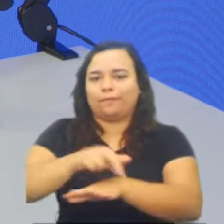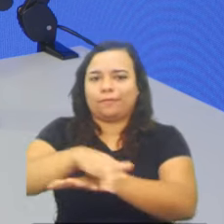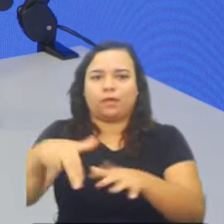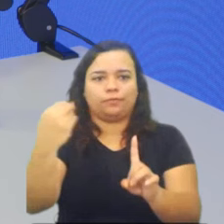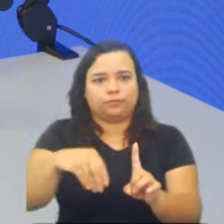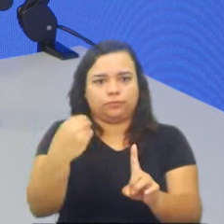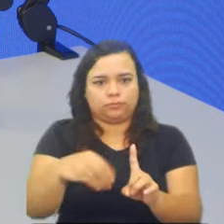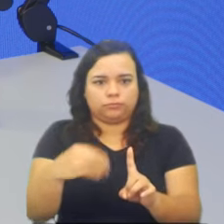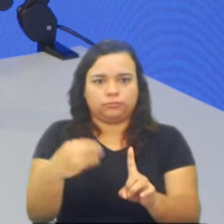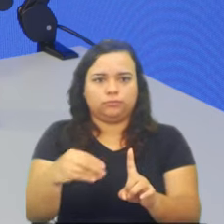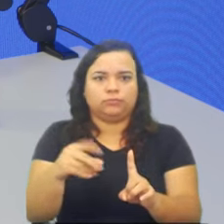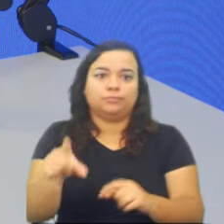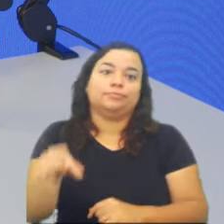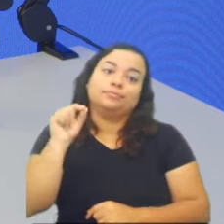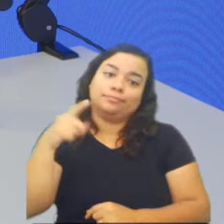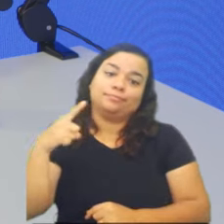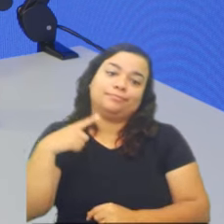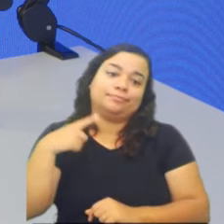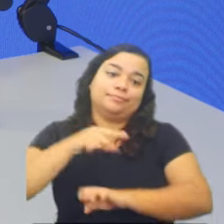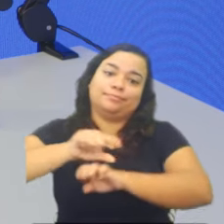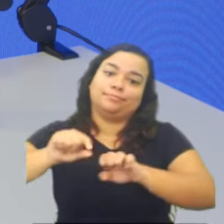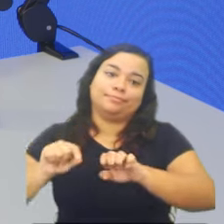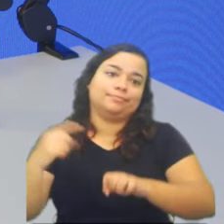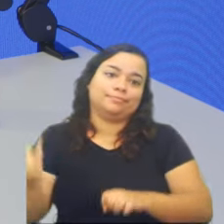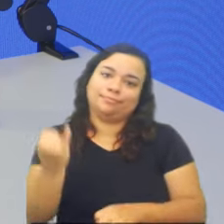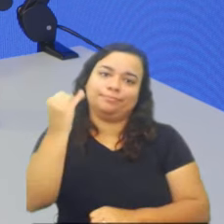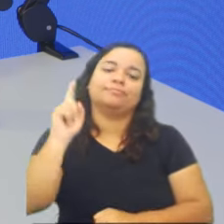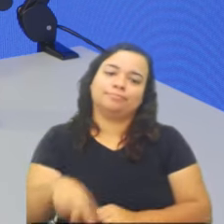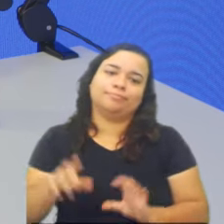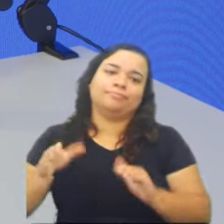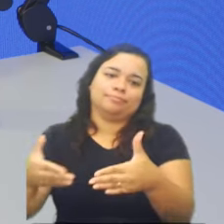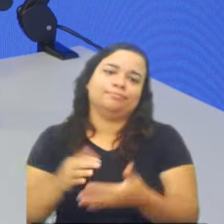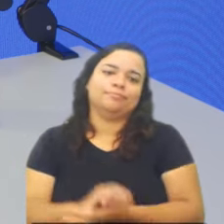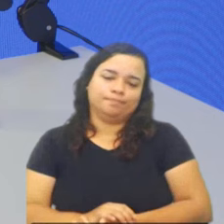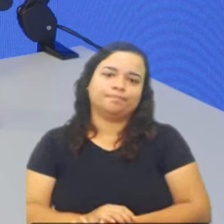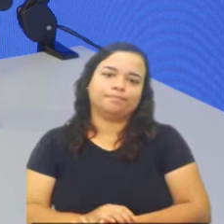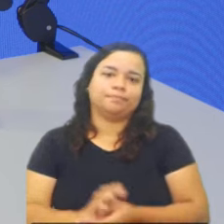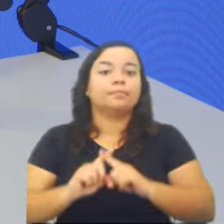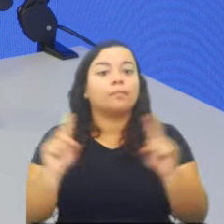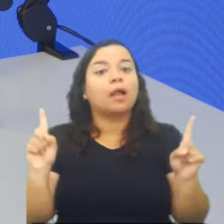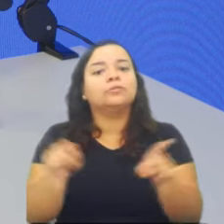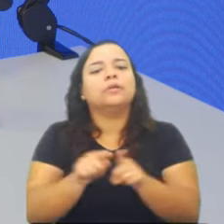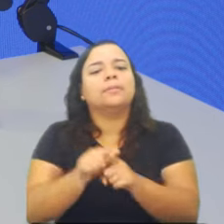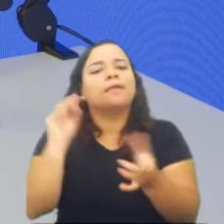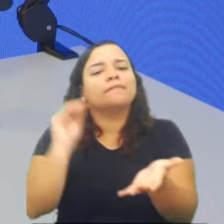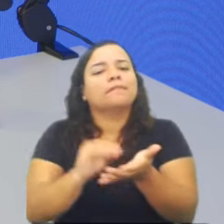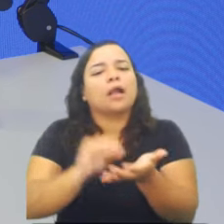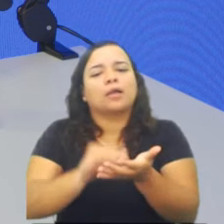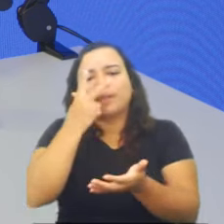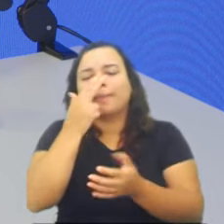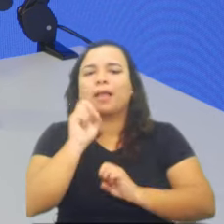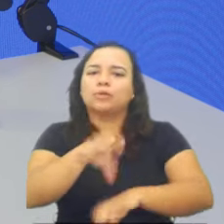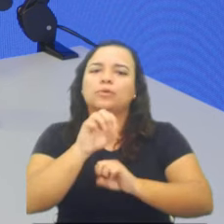vulneráveis eh tem tem essa opção né É É uma opção muito importante mas eu sinto falta também